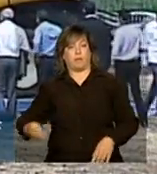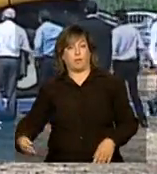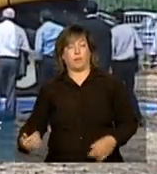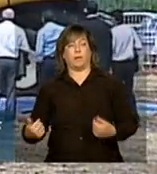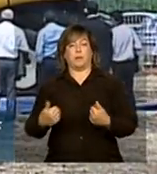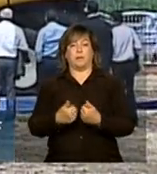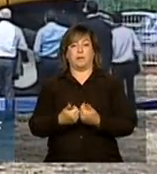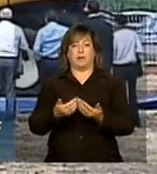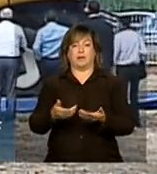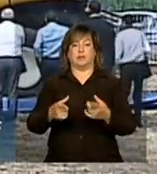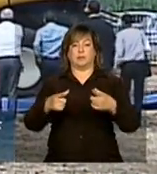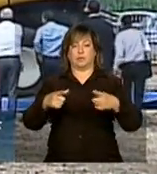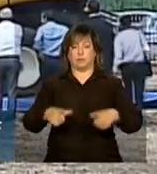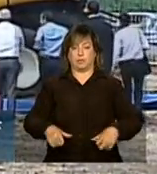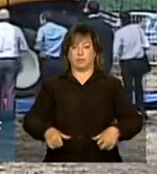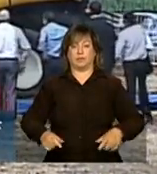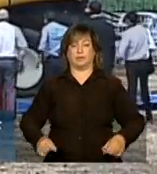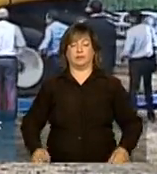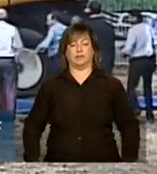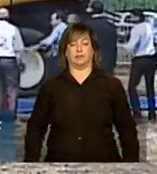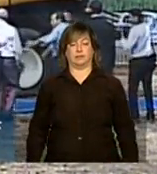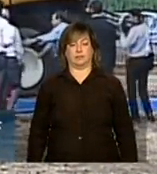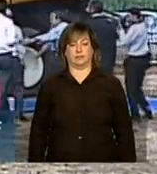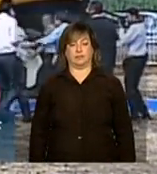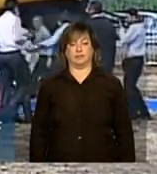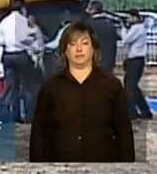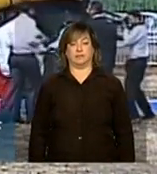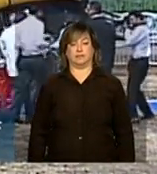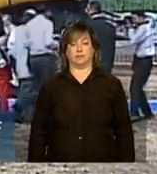lado dessa dessa Lavoura de